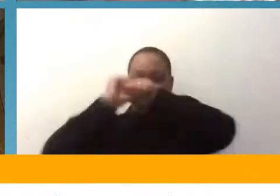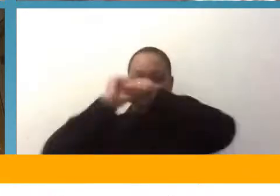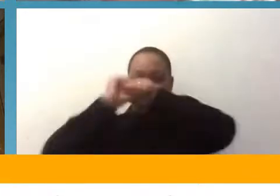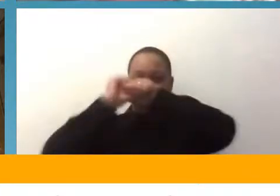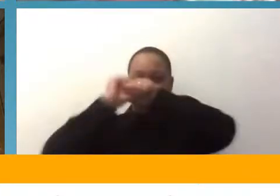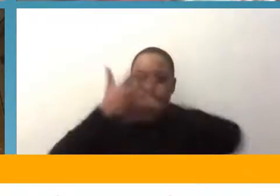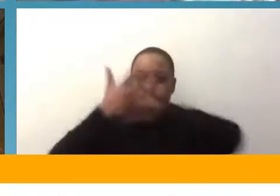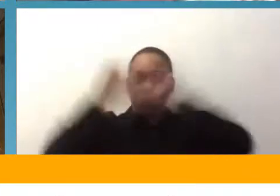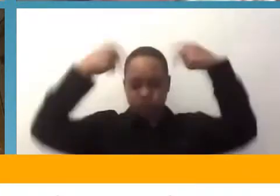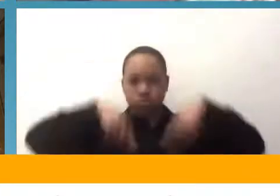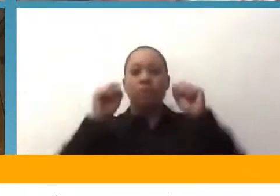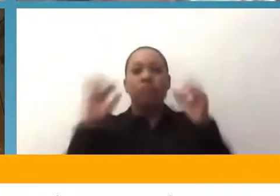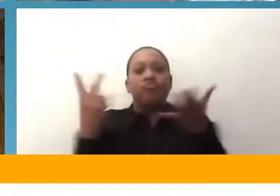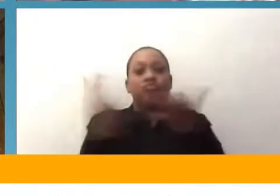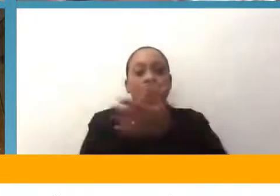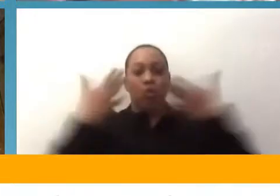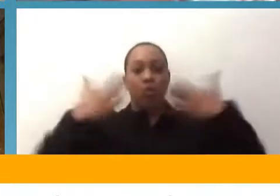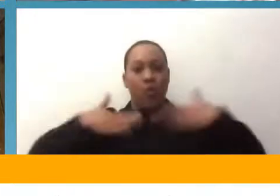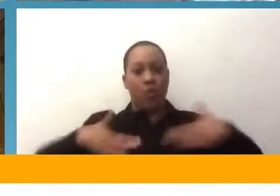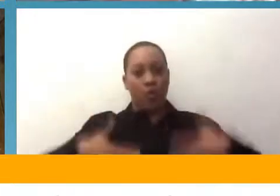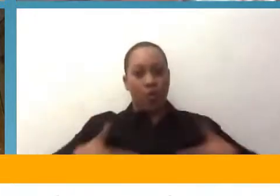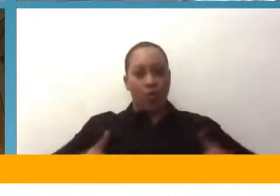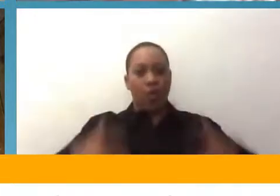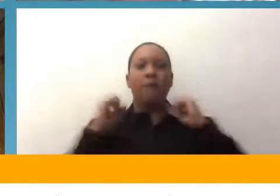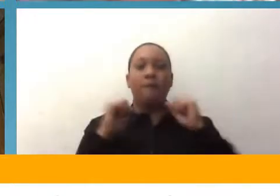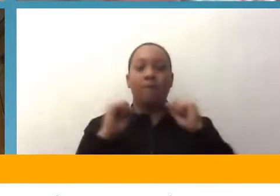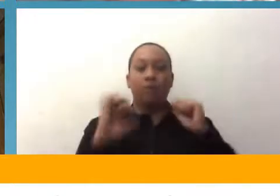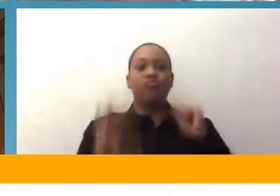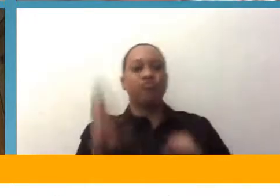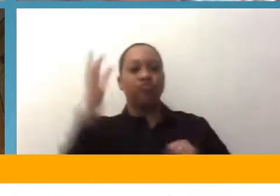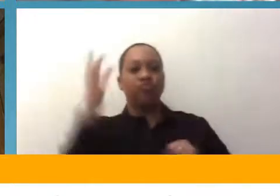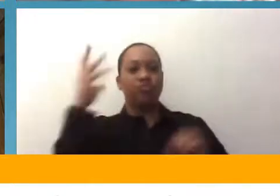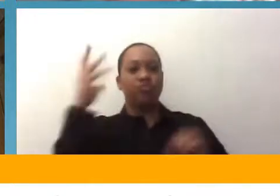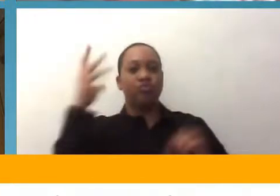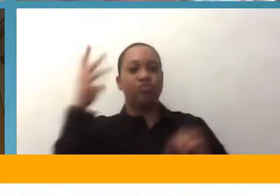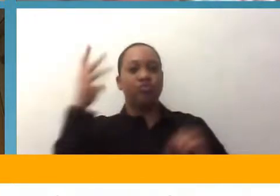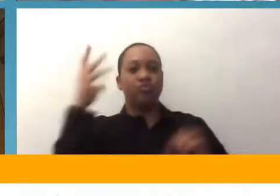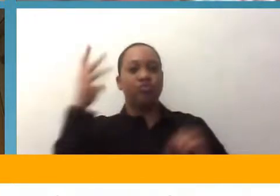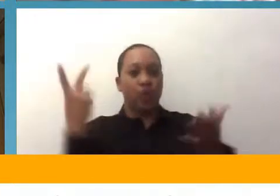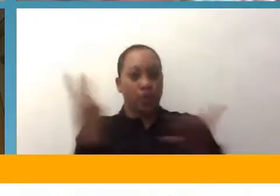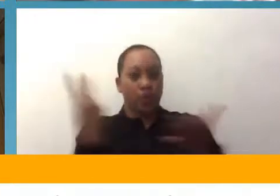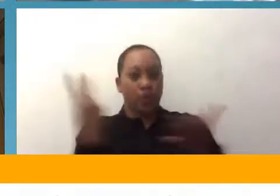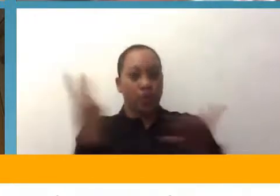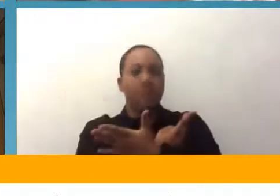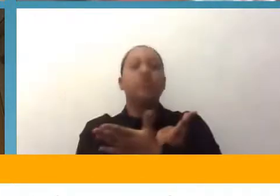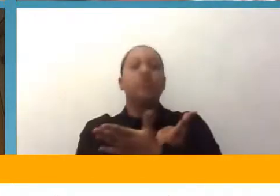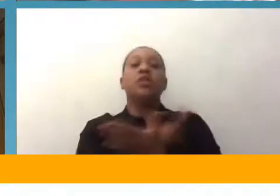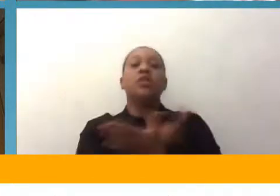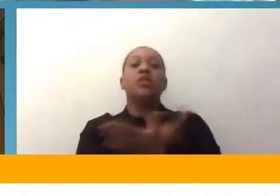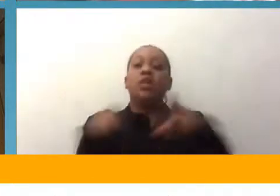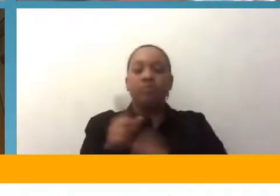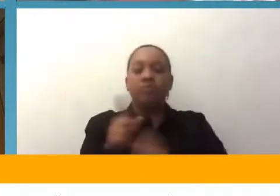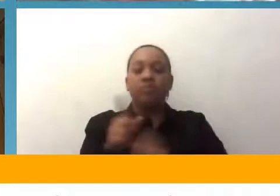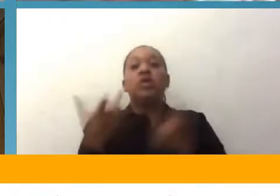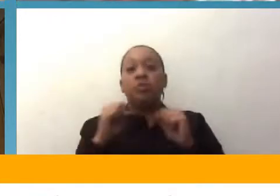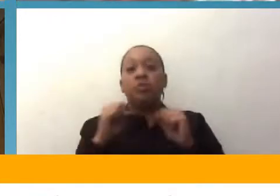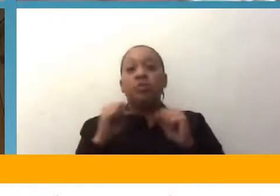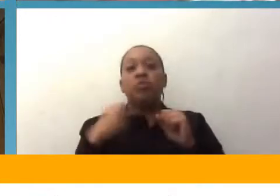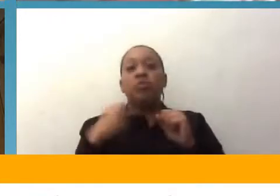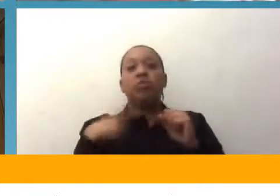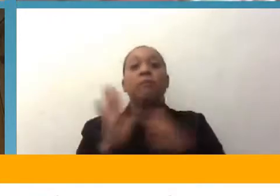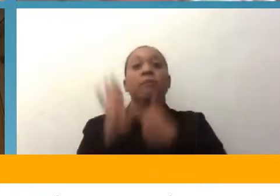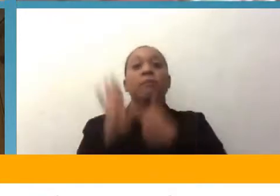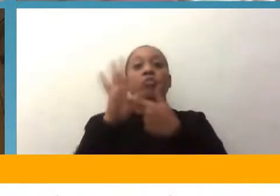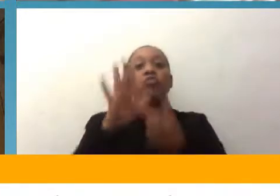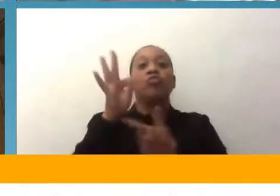chamado órgãos-alvo, e também leva à trombose, à coagulação do centro dos vasos. E é isso que, muitas vezes, é isso